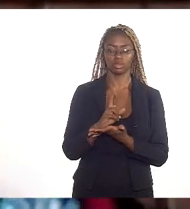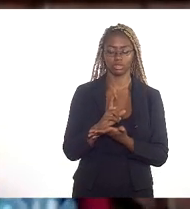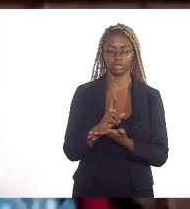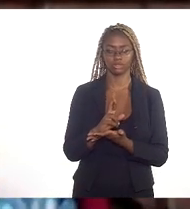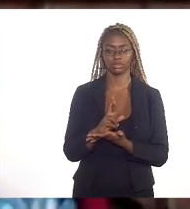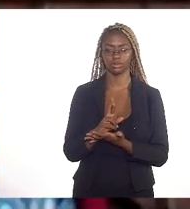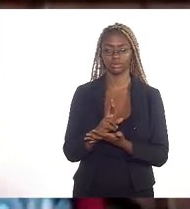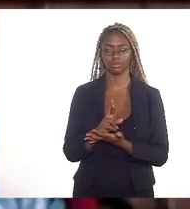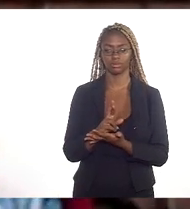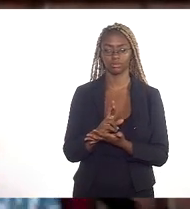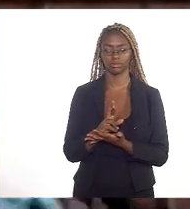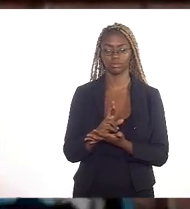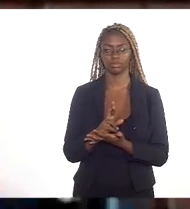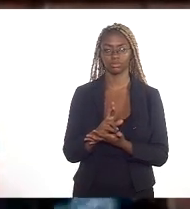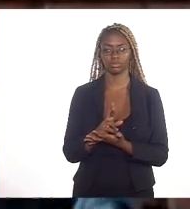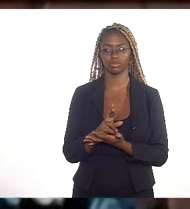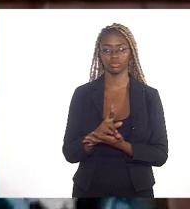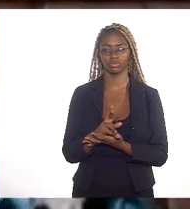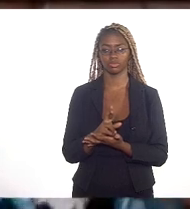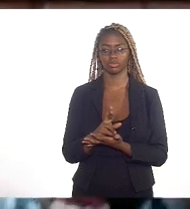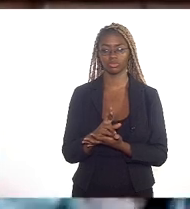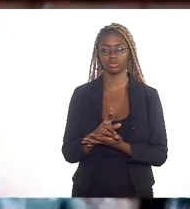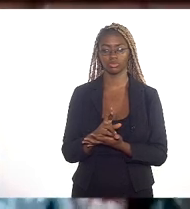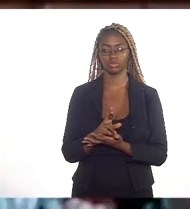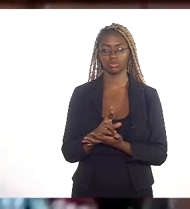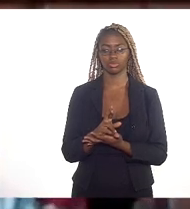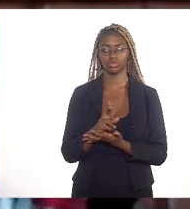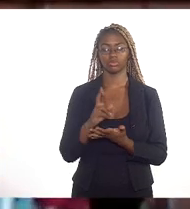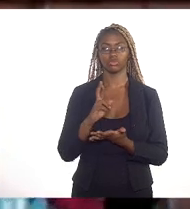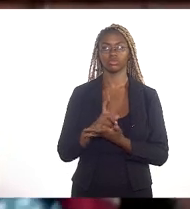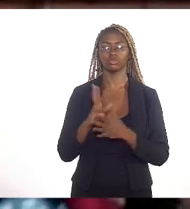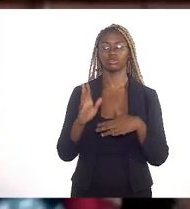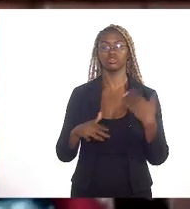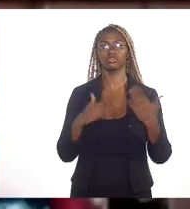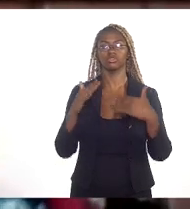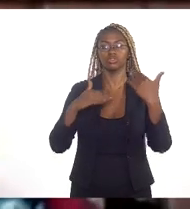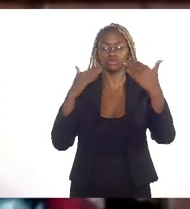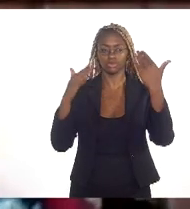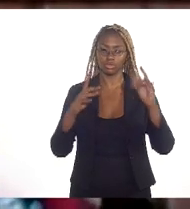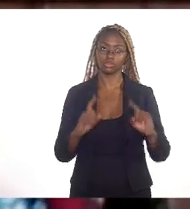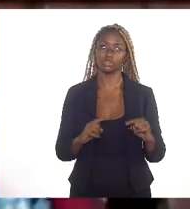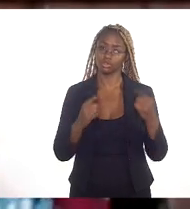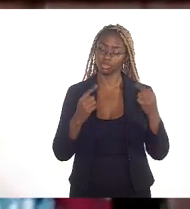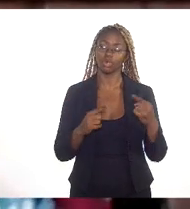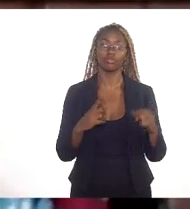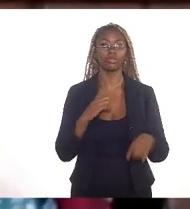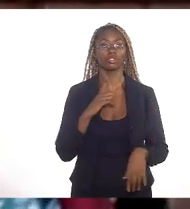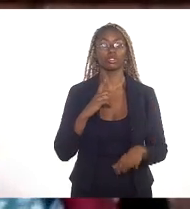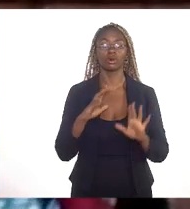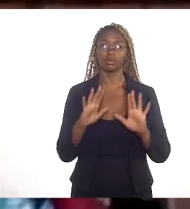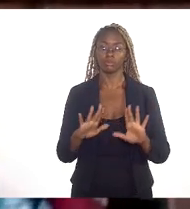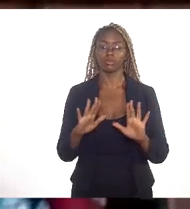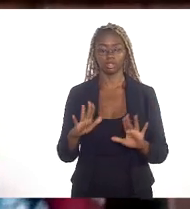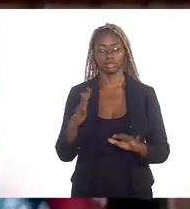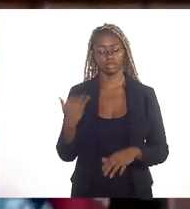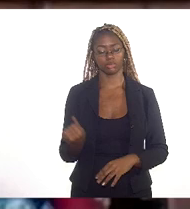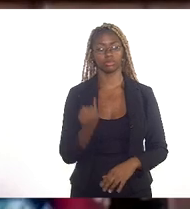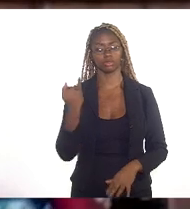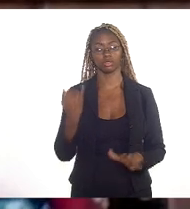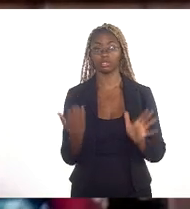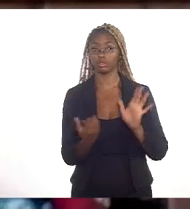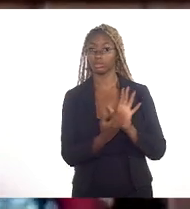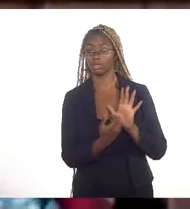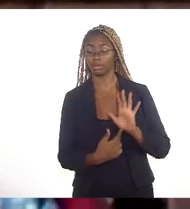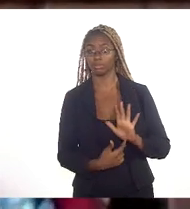enfim, um país franco desenvolvimento, apesar dos desafios, mas é importante marcar que a gente